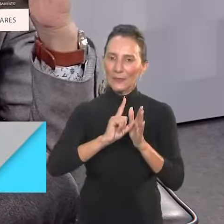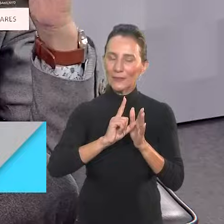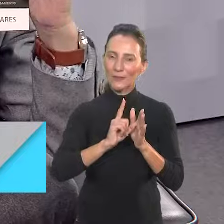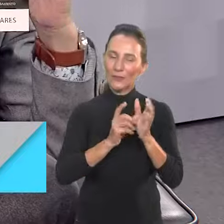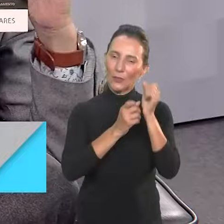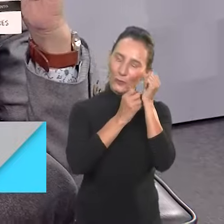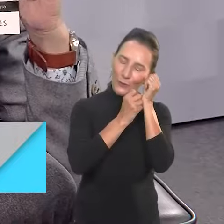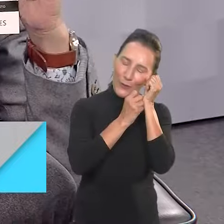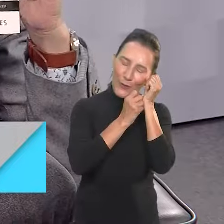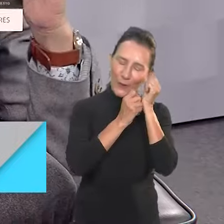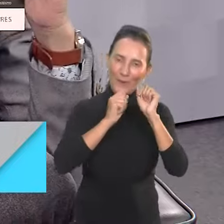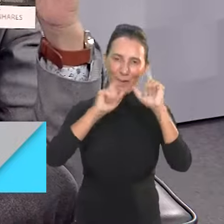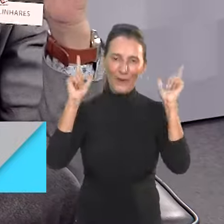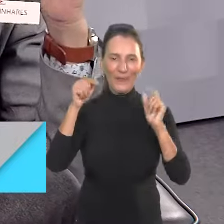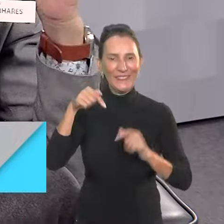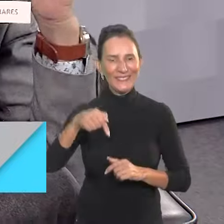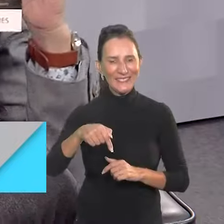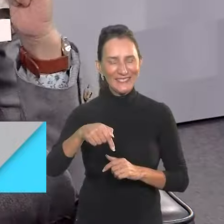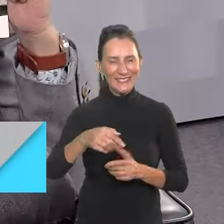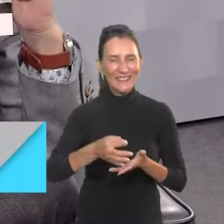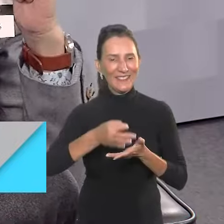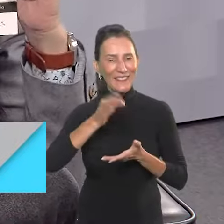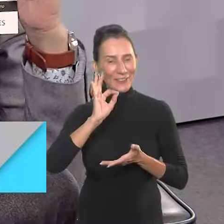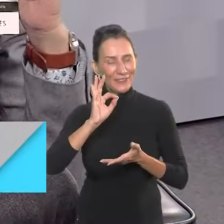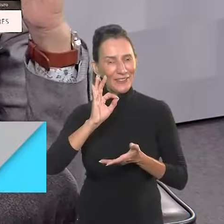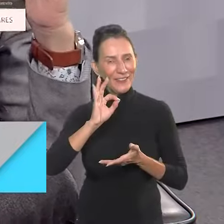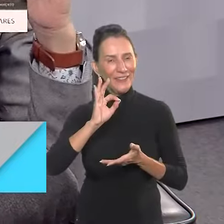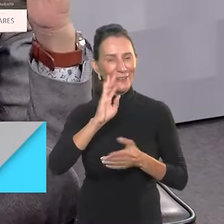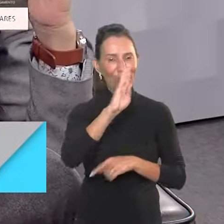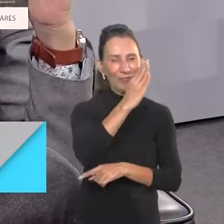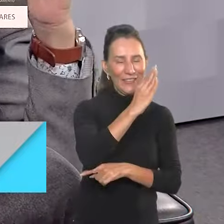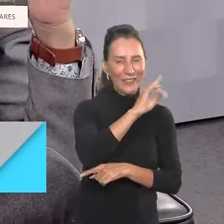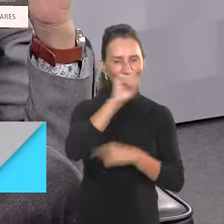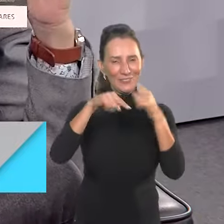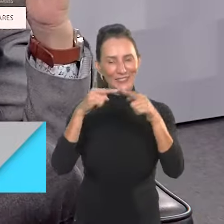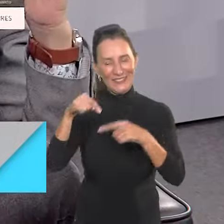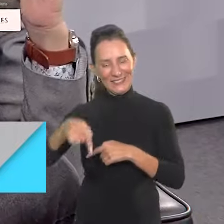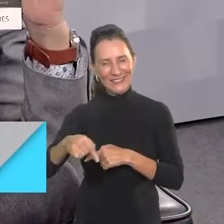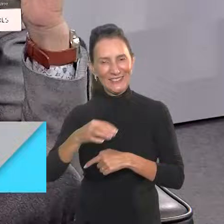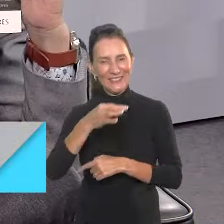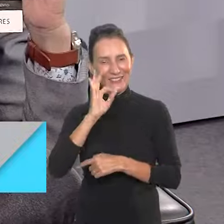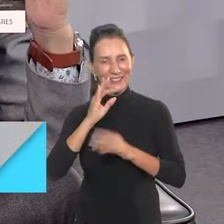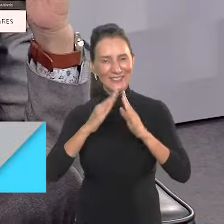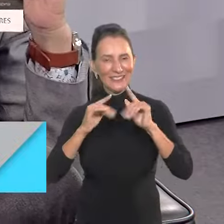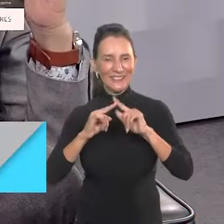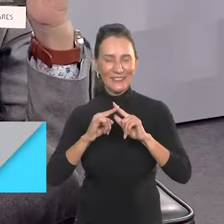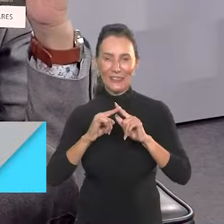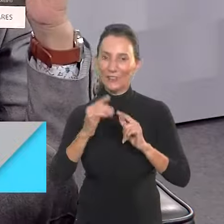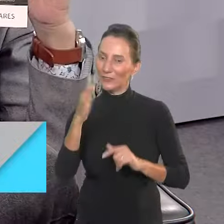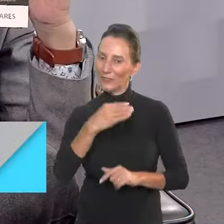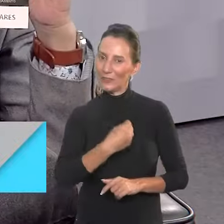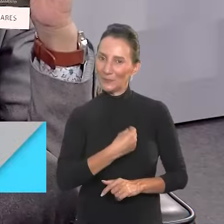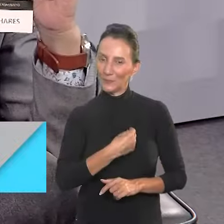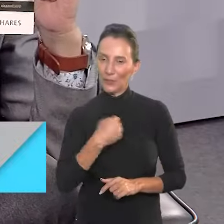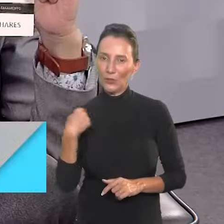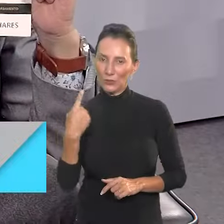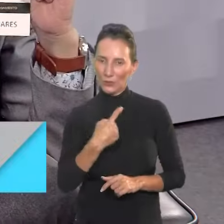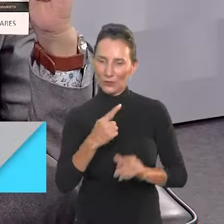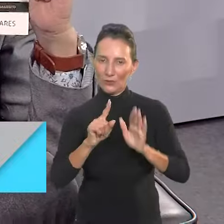no hotel, toma um café no hotel, ainda toma um café aqui com a gente. E assim você participa. E aí ajudaremos você a